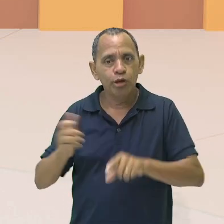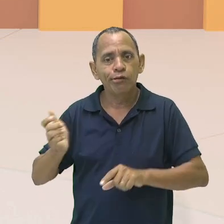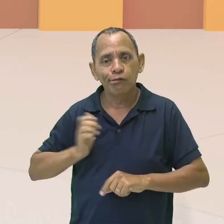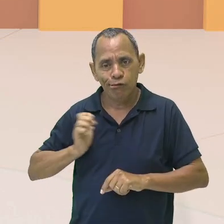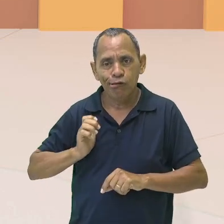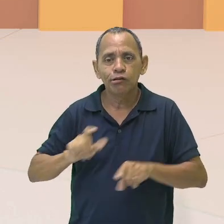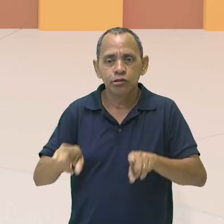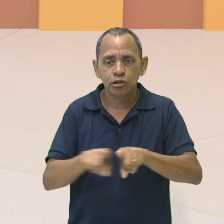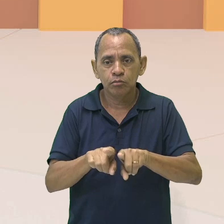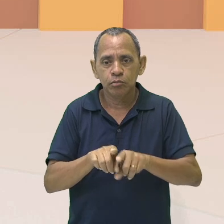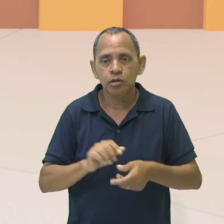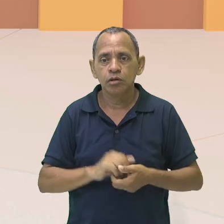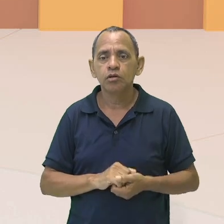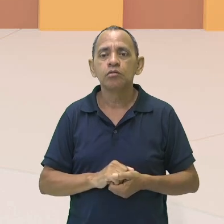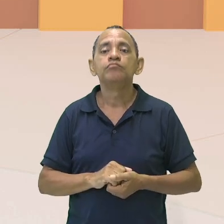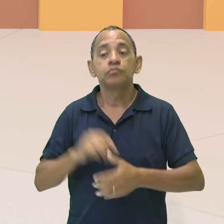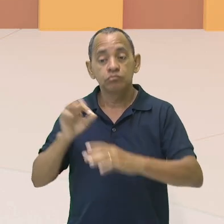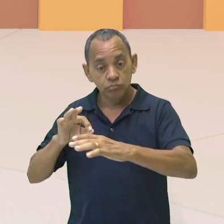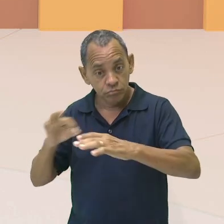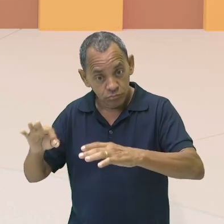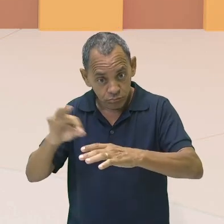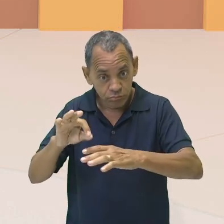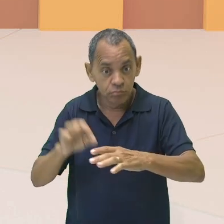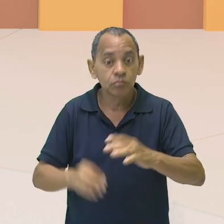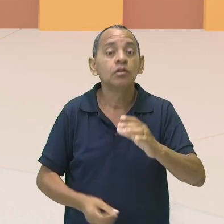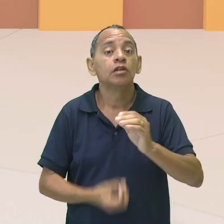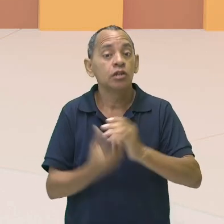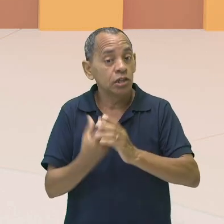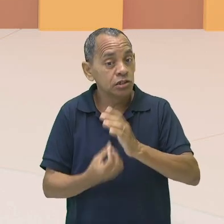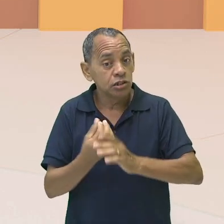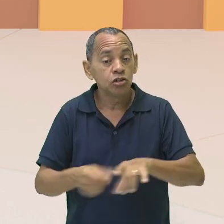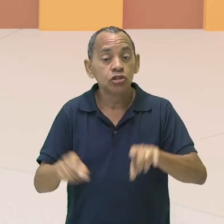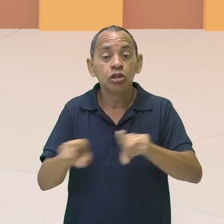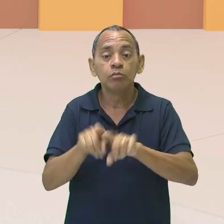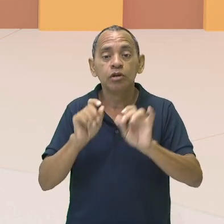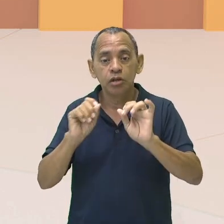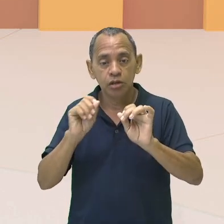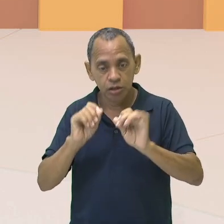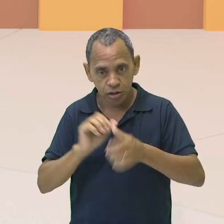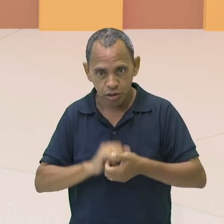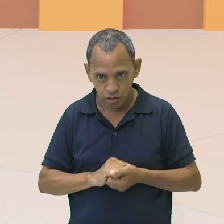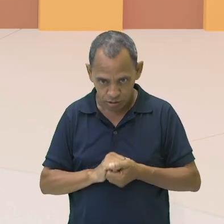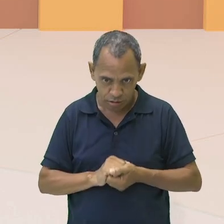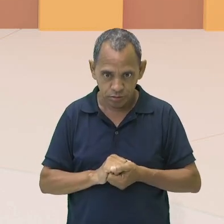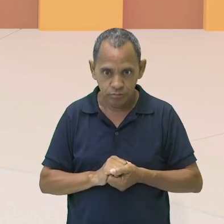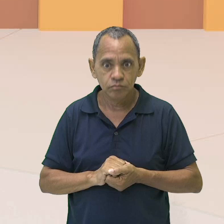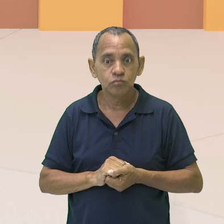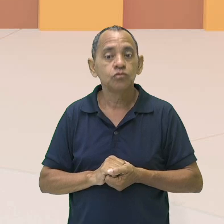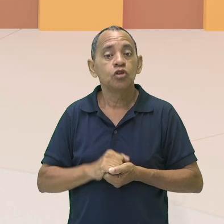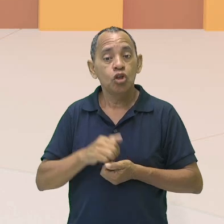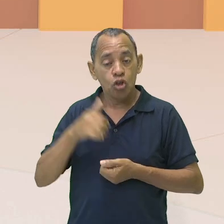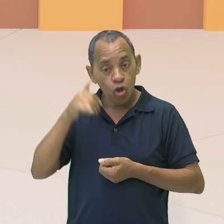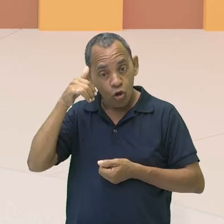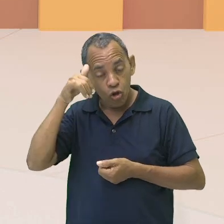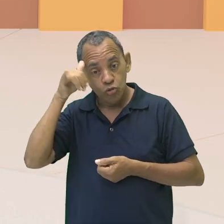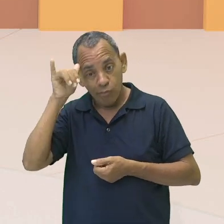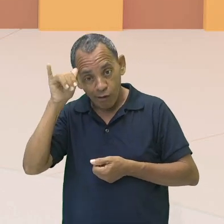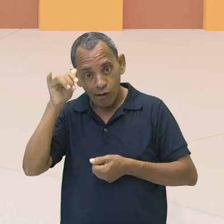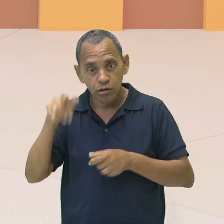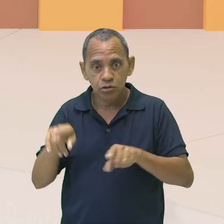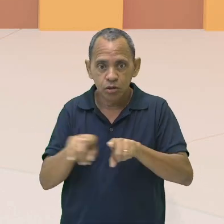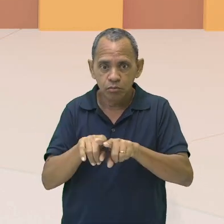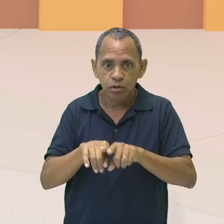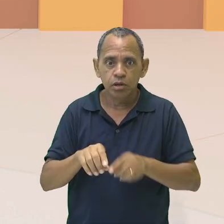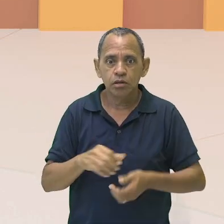questão das plantações, da criação de animais, né? Tudo isso é muito importante. Só que, mesmo assim, quando você tem uma